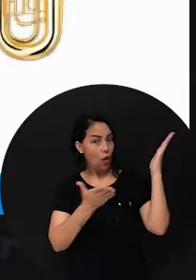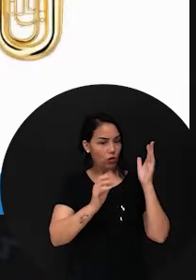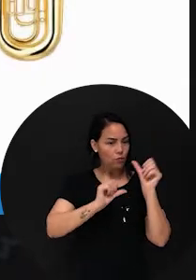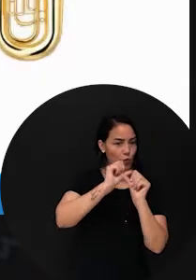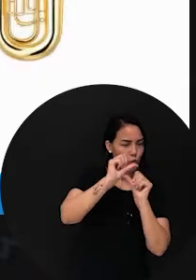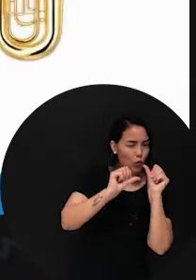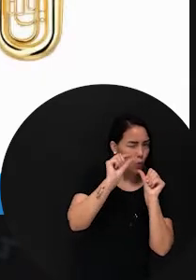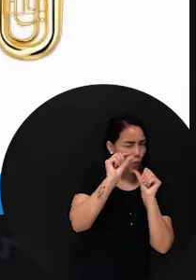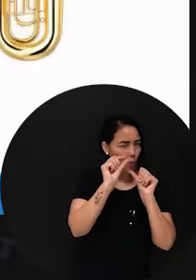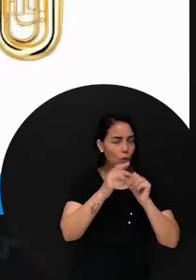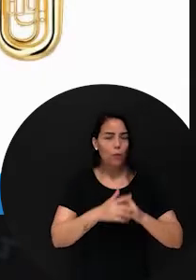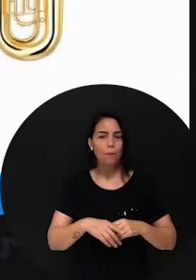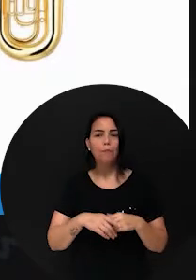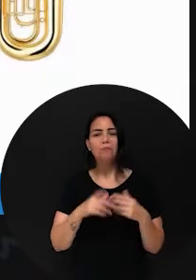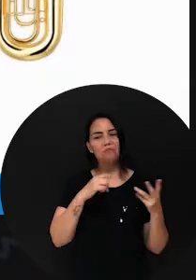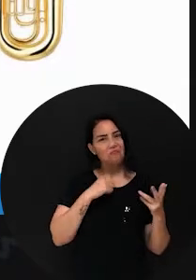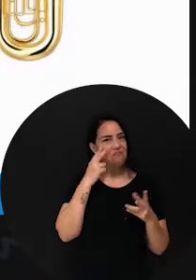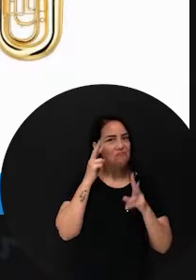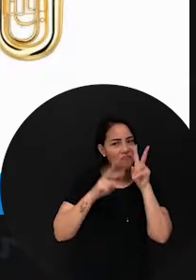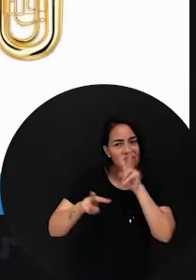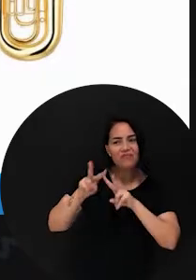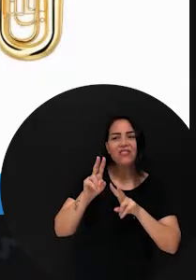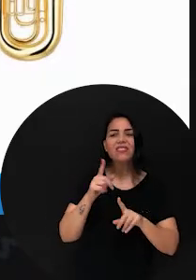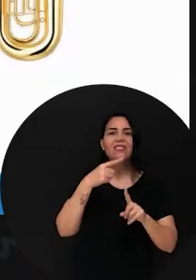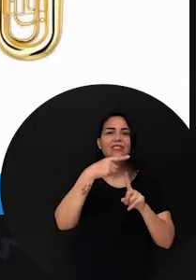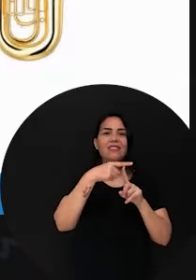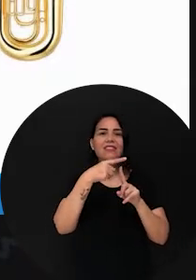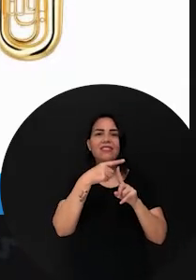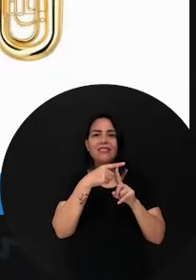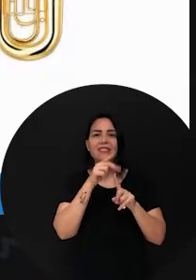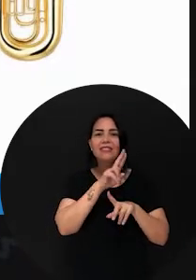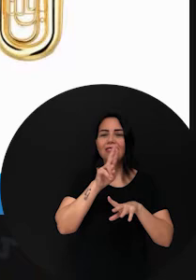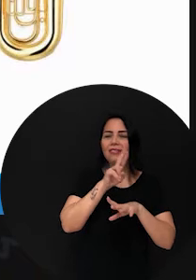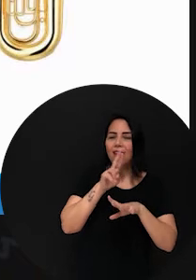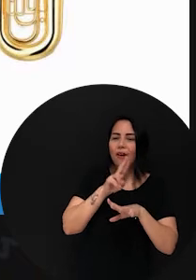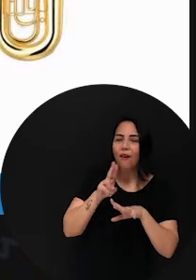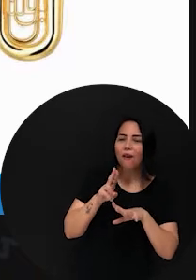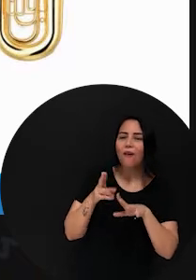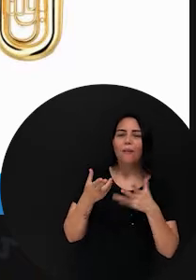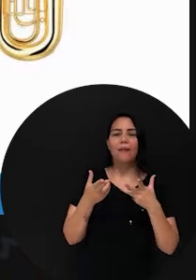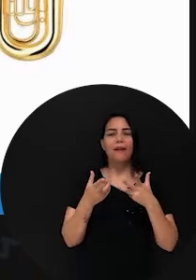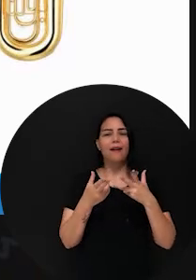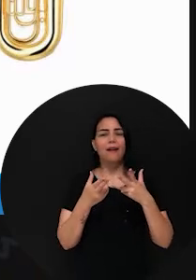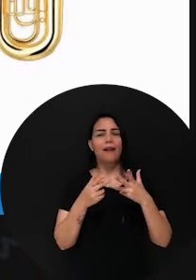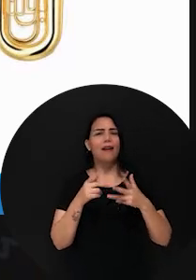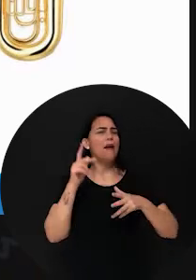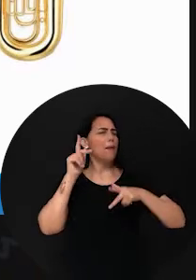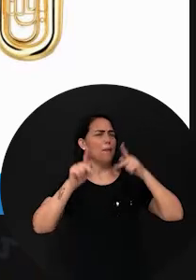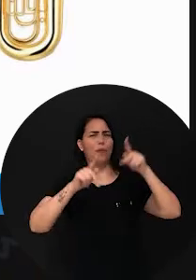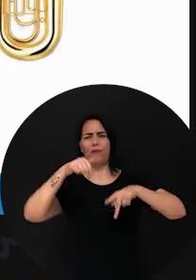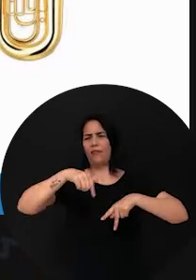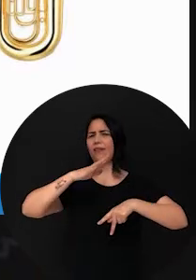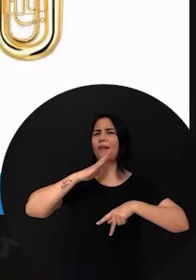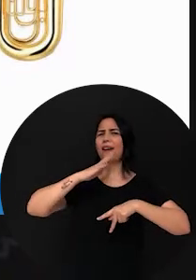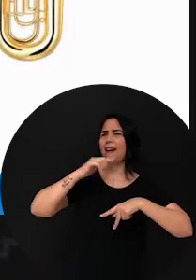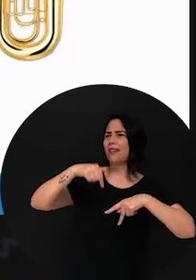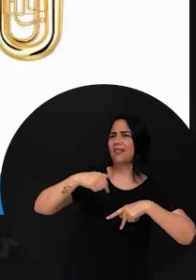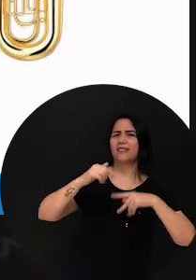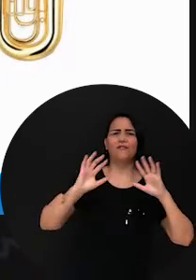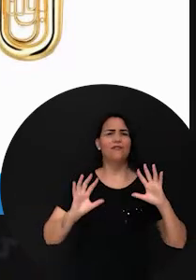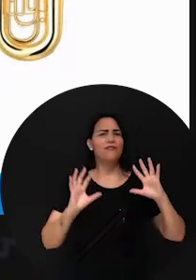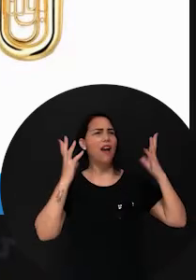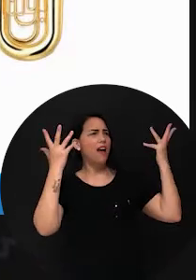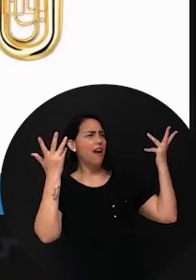o trompete, o trombone, a tuba, que acredito que é muito popular aqui na nossa região, né? Nas festas aí,